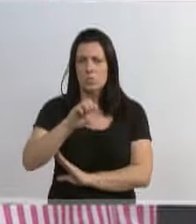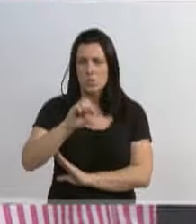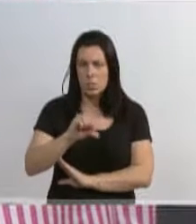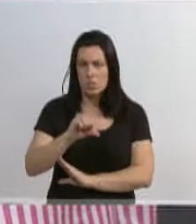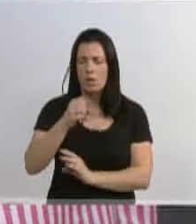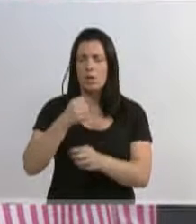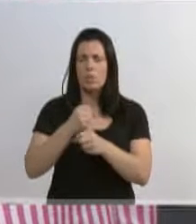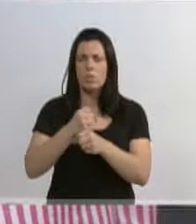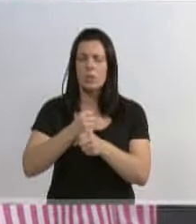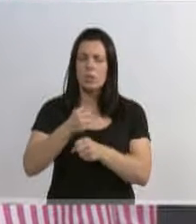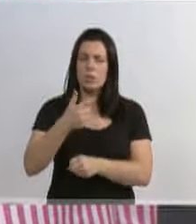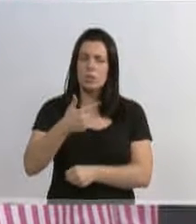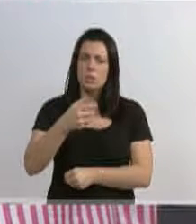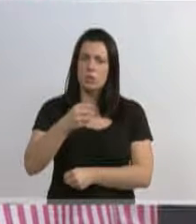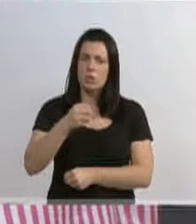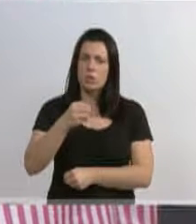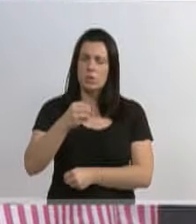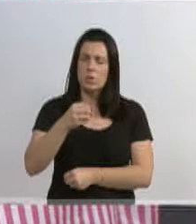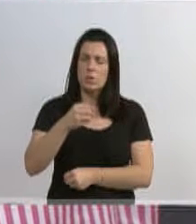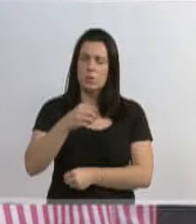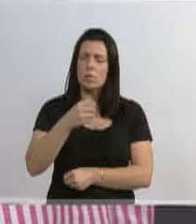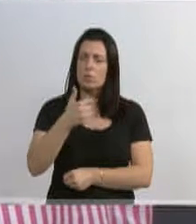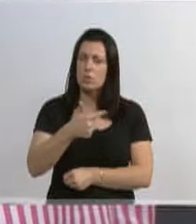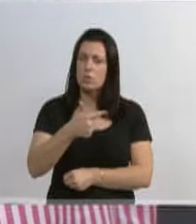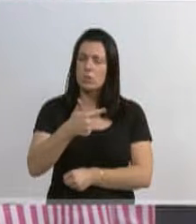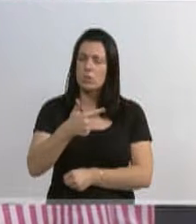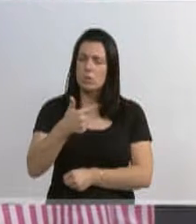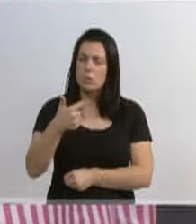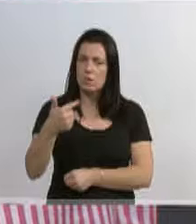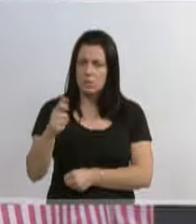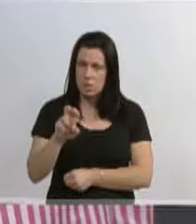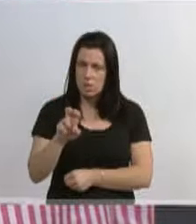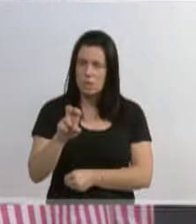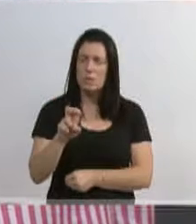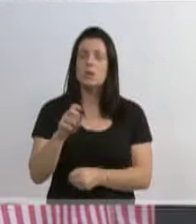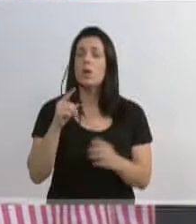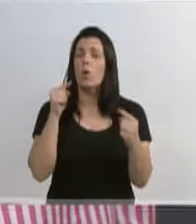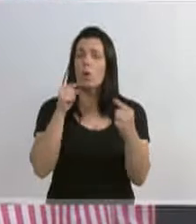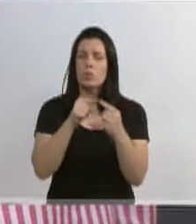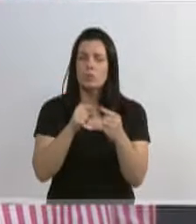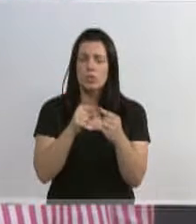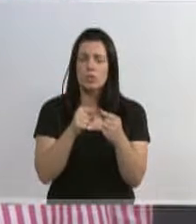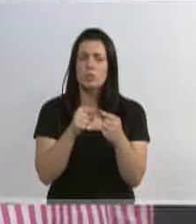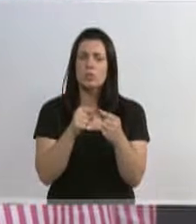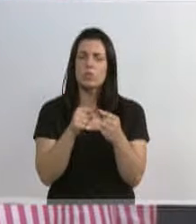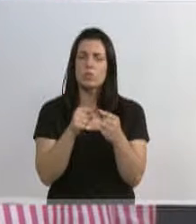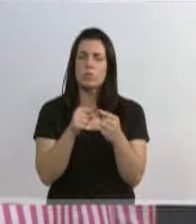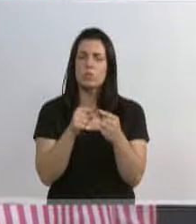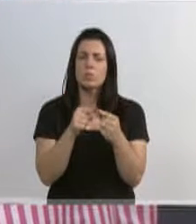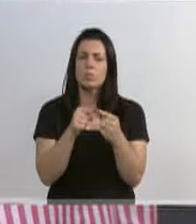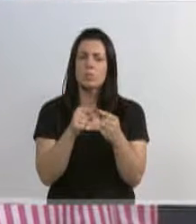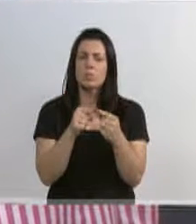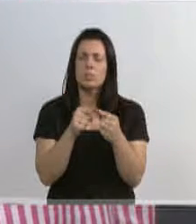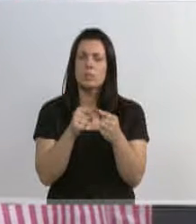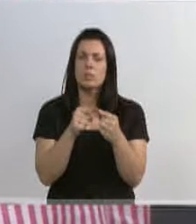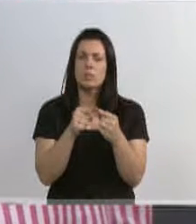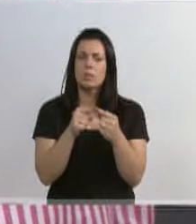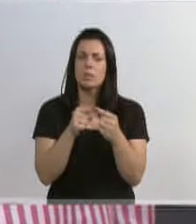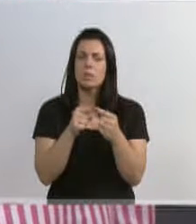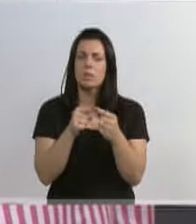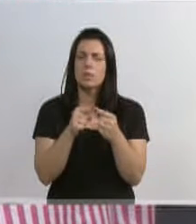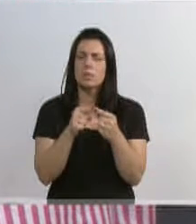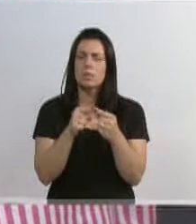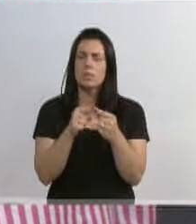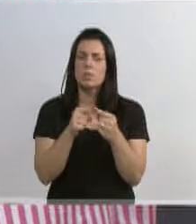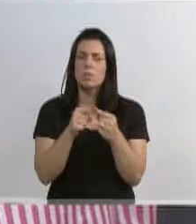2015, firmada com a Prefeitura Municipal de Blumenau, que tem como objetivo a implantação de ciclofaixa na